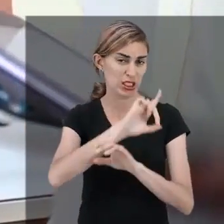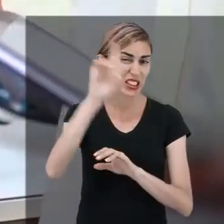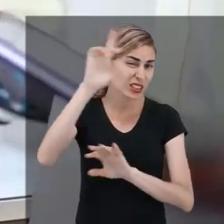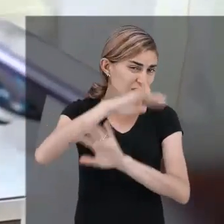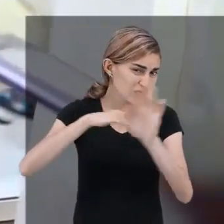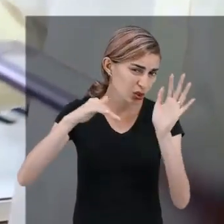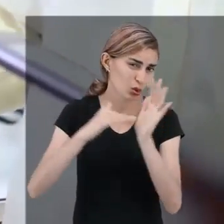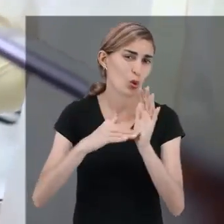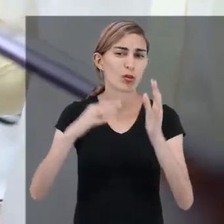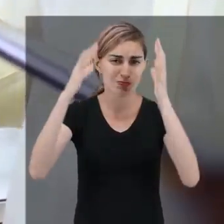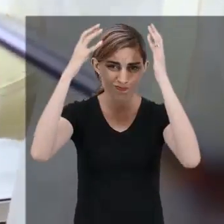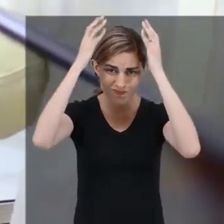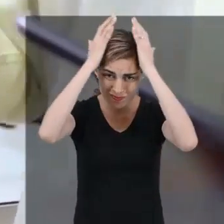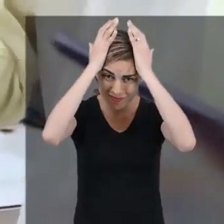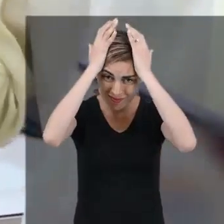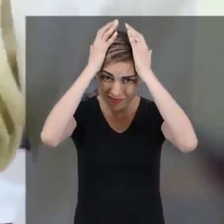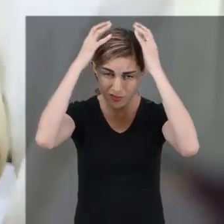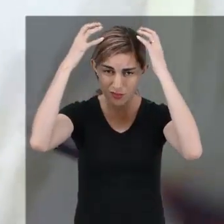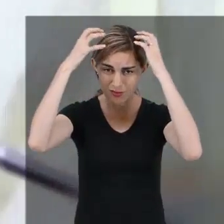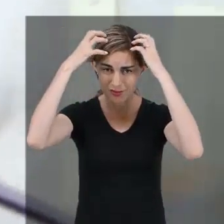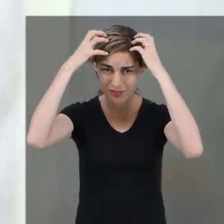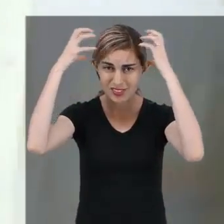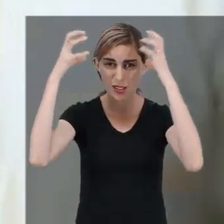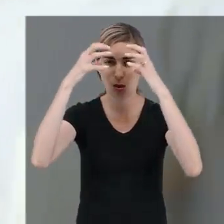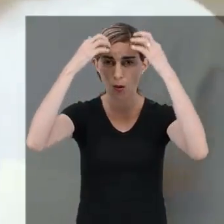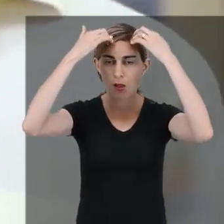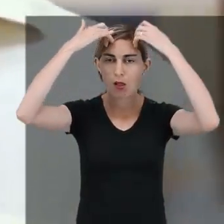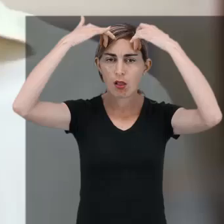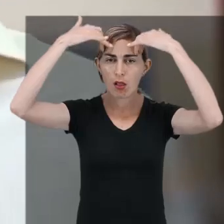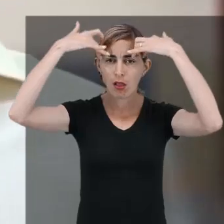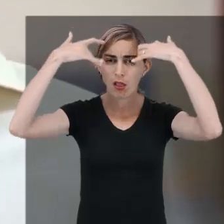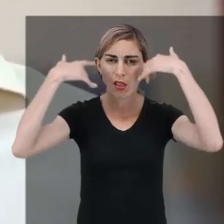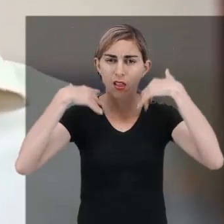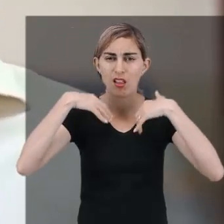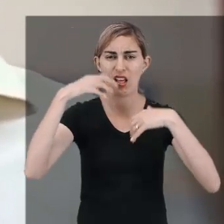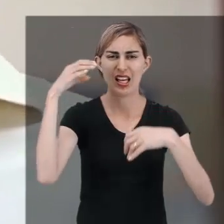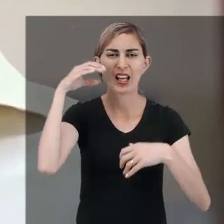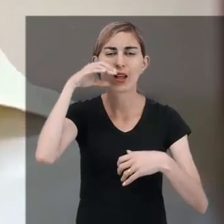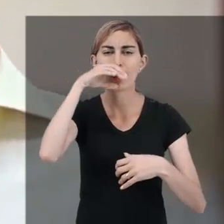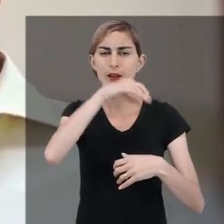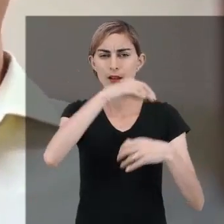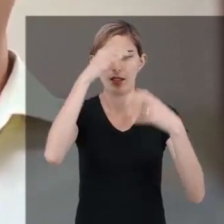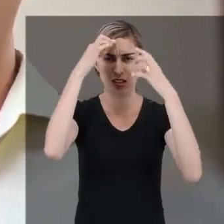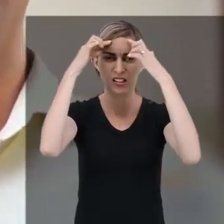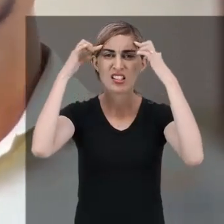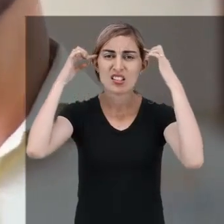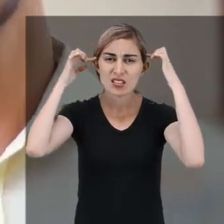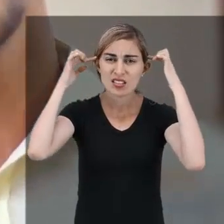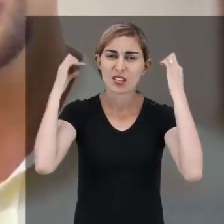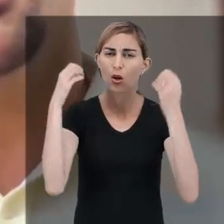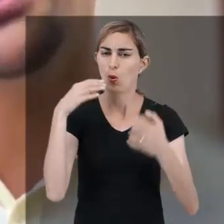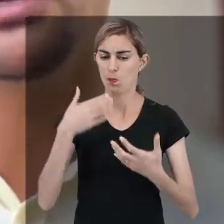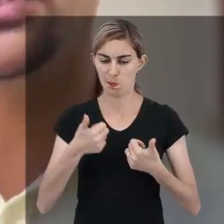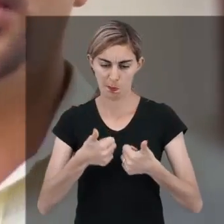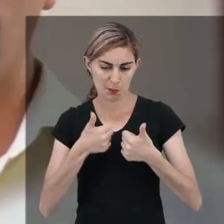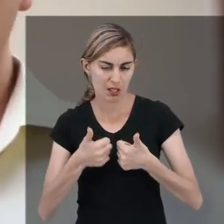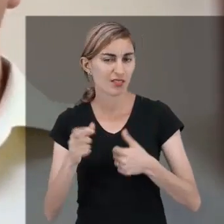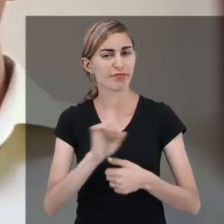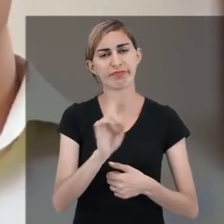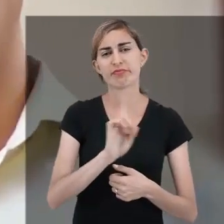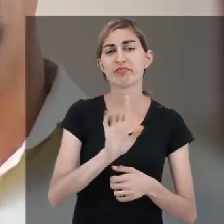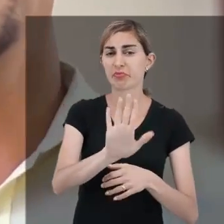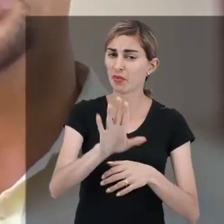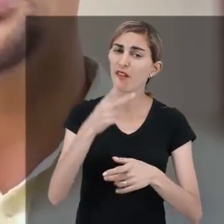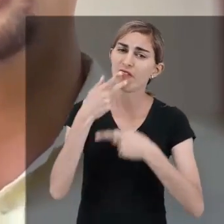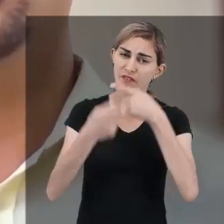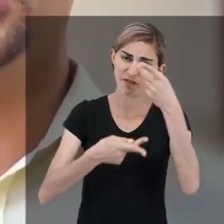desse, aperta a tua cabeça, você começa a transpirar, começa a esquentar a tua cabeça, não é confortável. Mas é aquilo que eu falei, você tem que